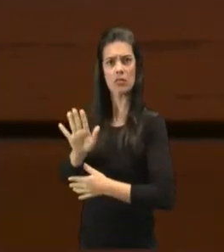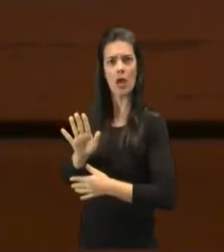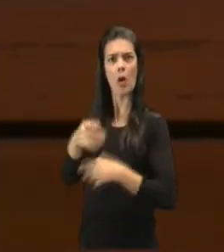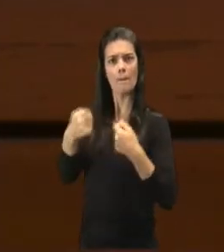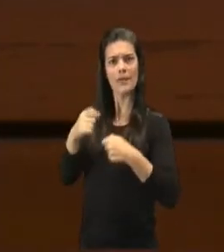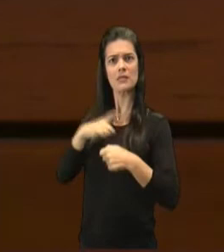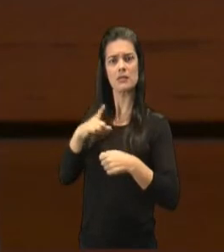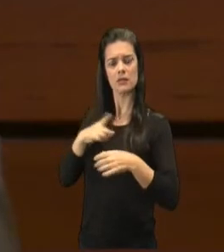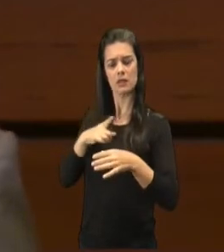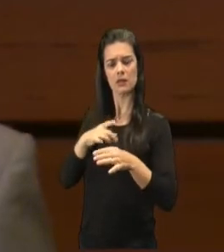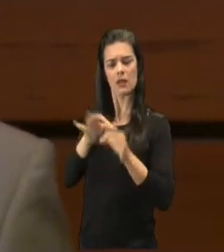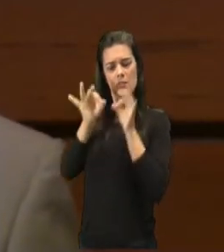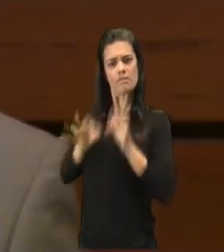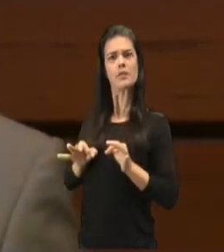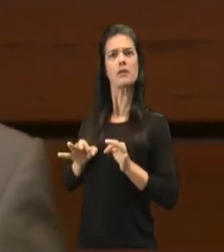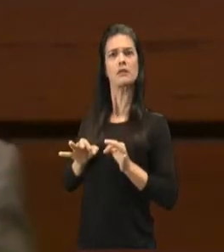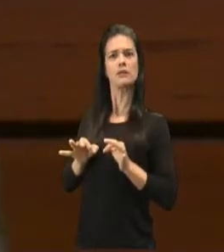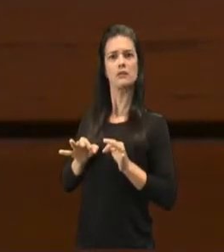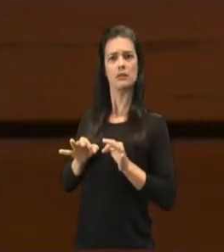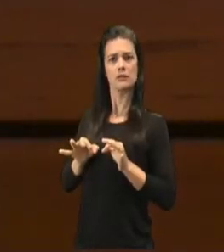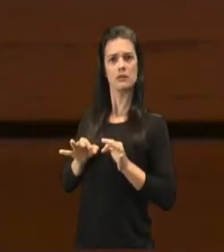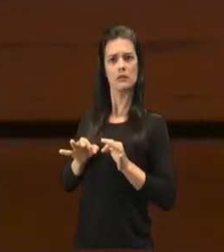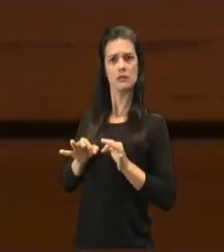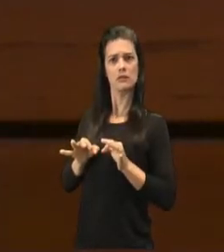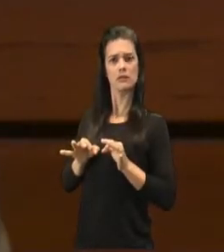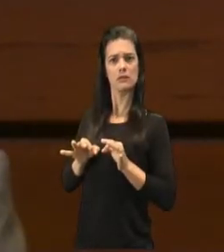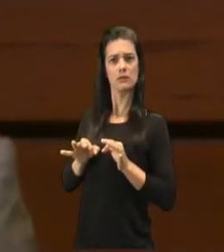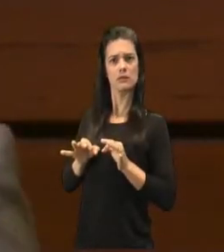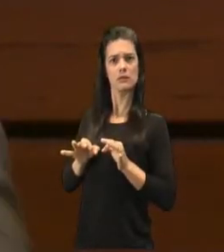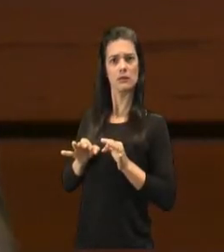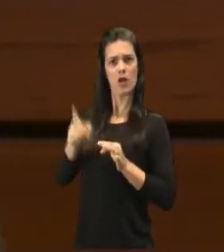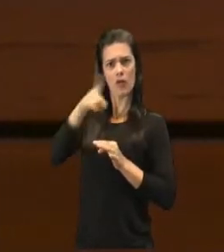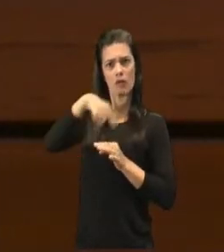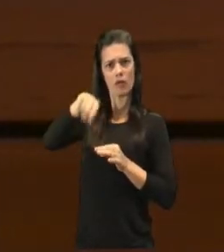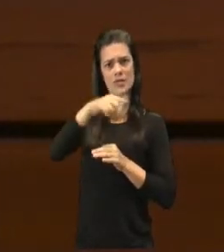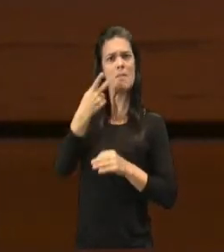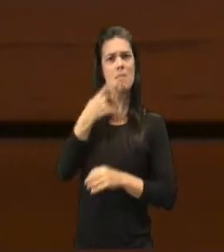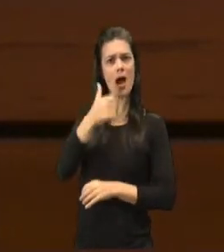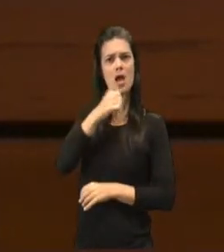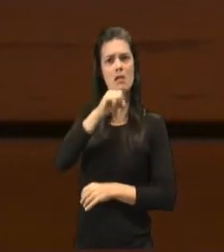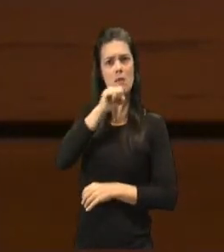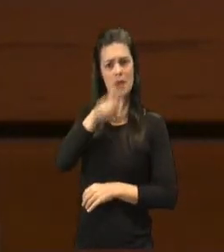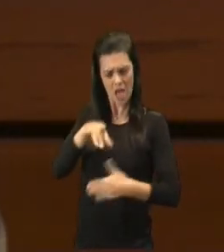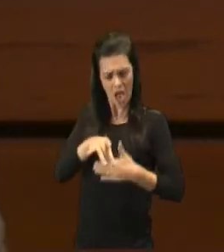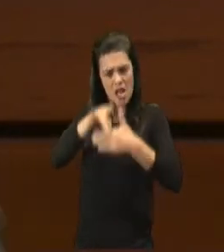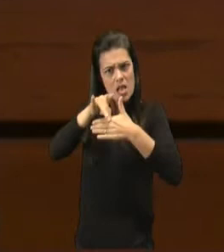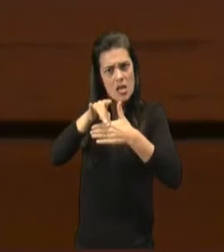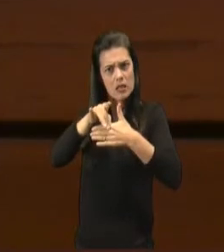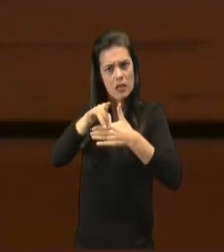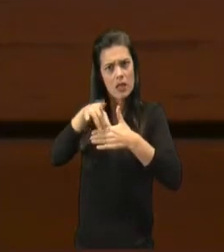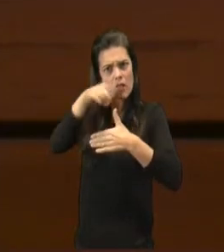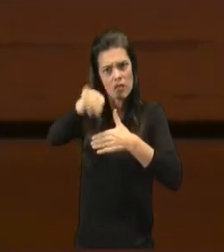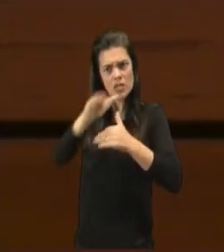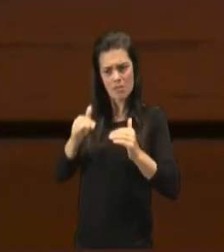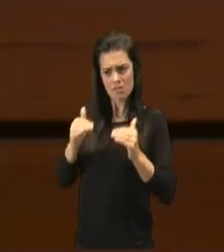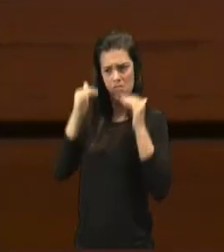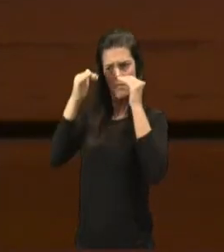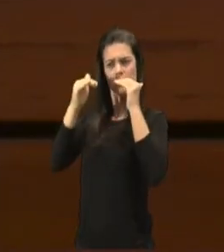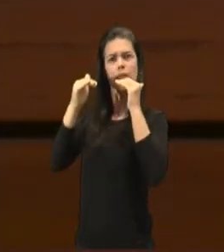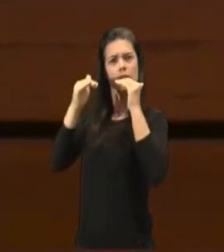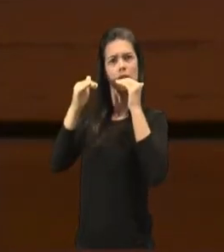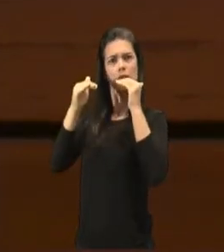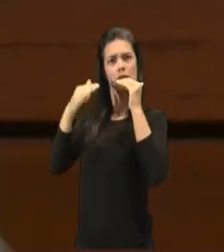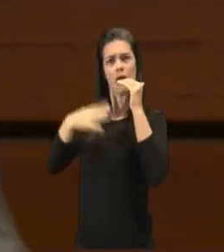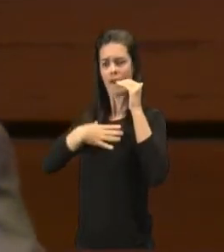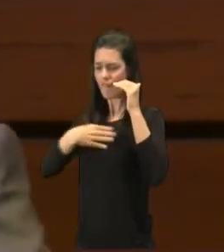Você tem implementado, você tem agido com esta autoridade que vem de Deus para com o seu filho? Você